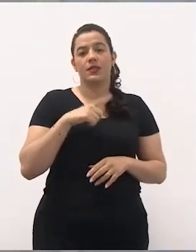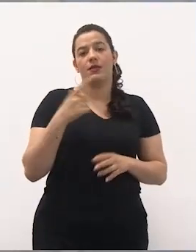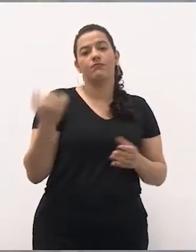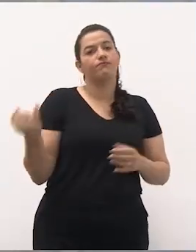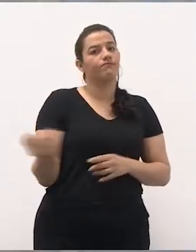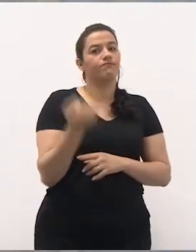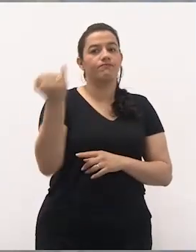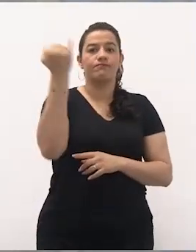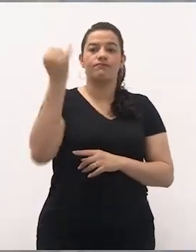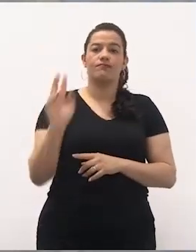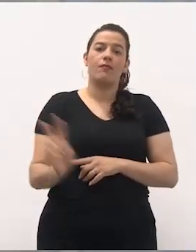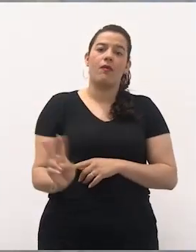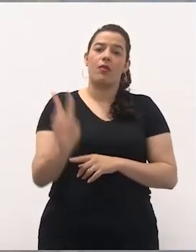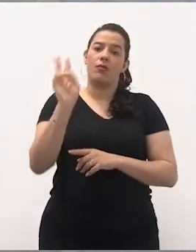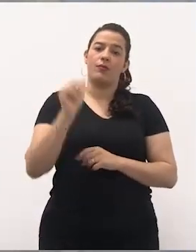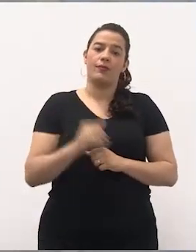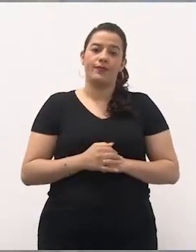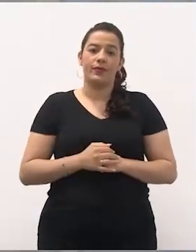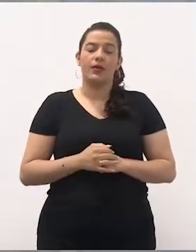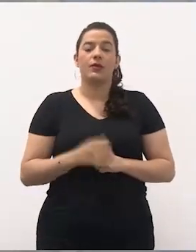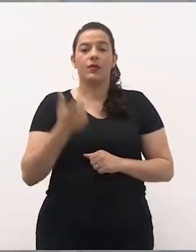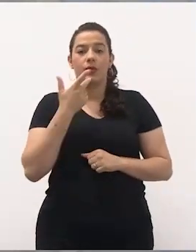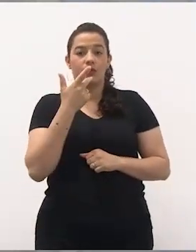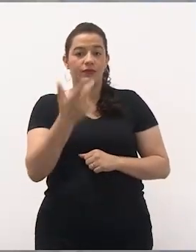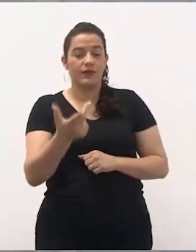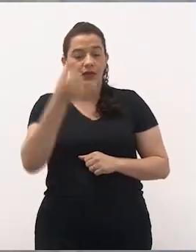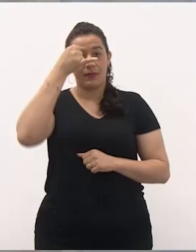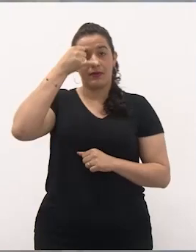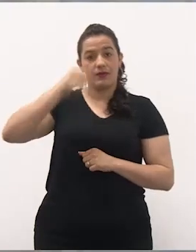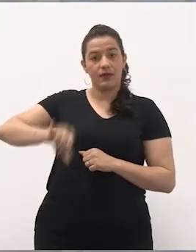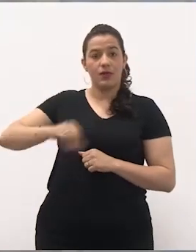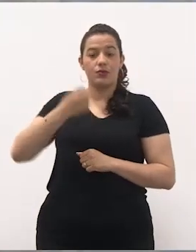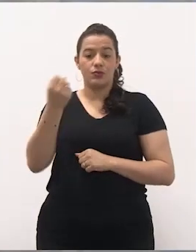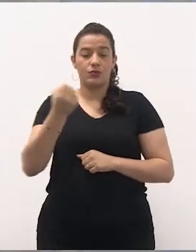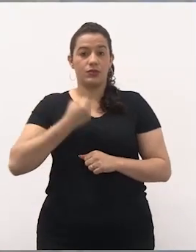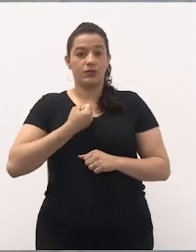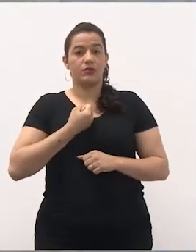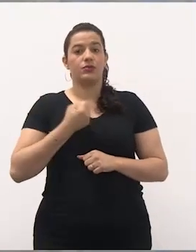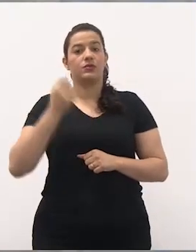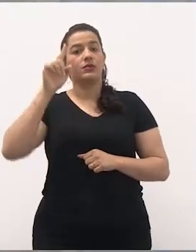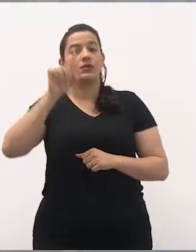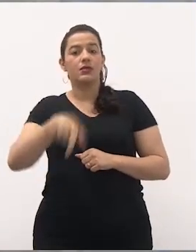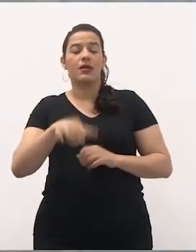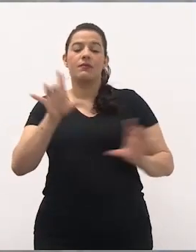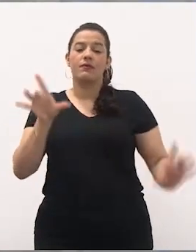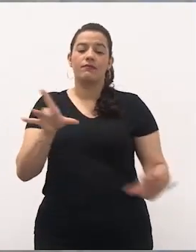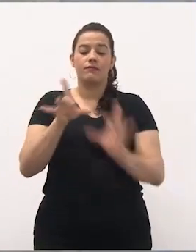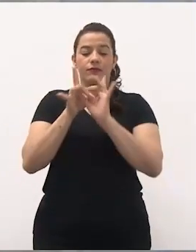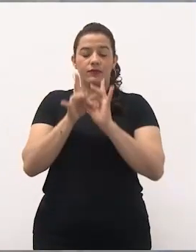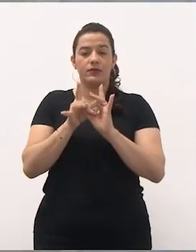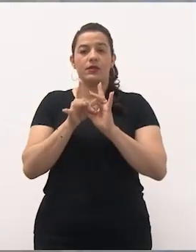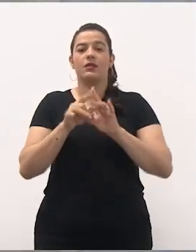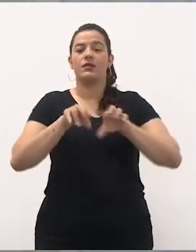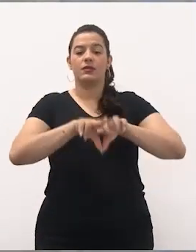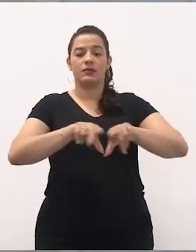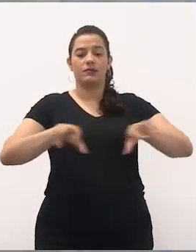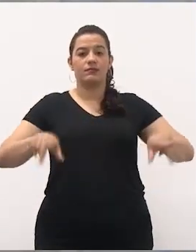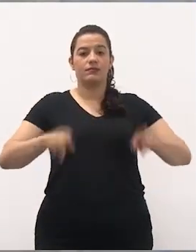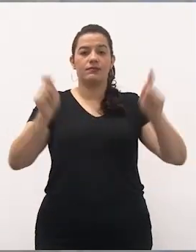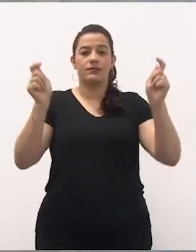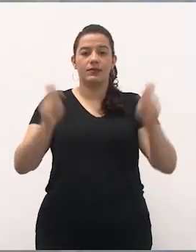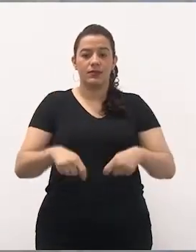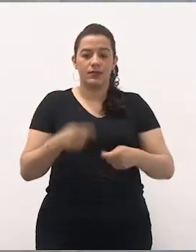quando a gente fala de prevenção ao suicídio, né, que é justamente a gente poder fortalecer esses fatores